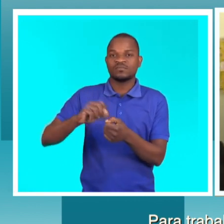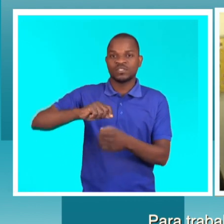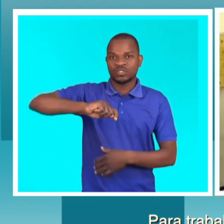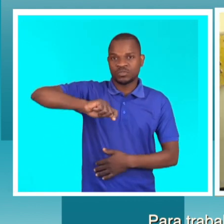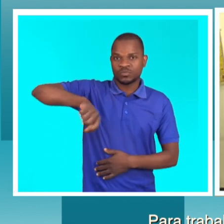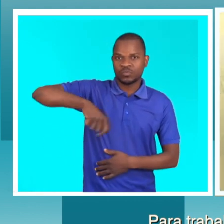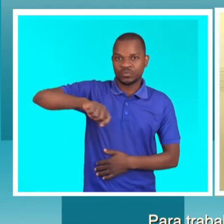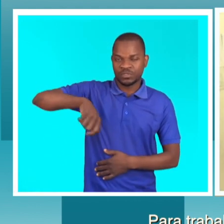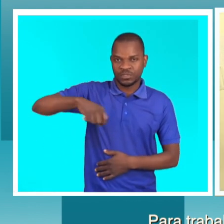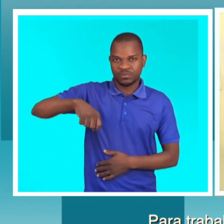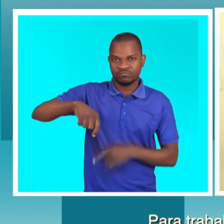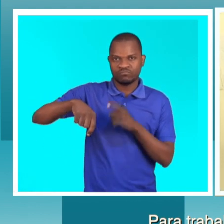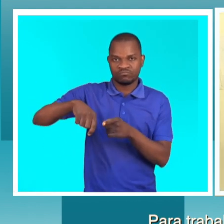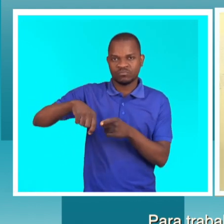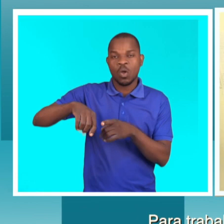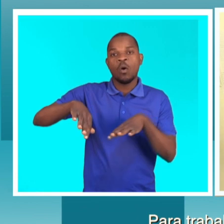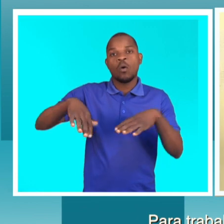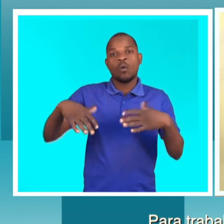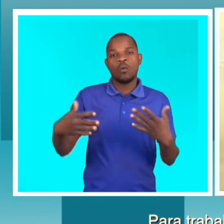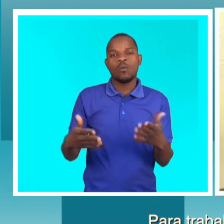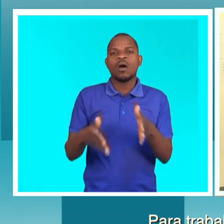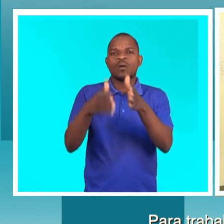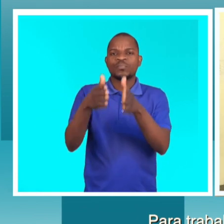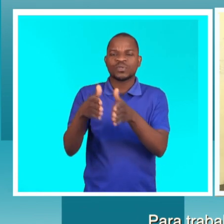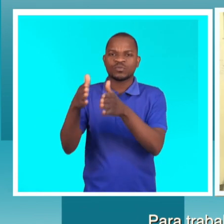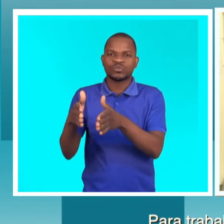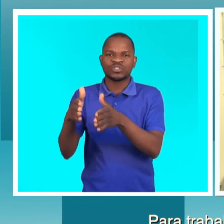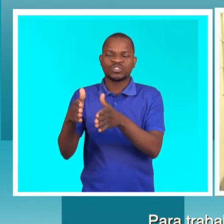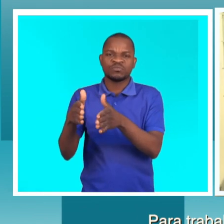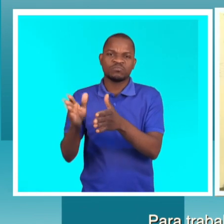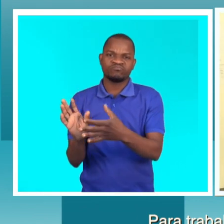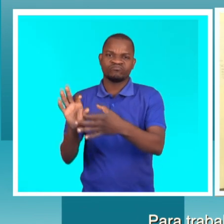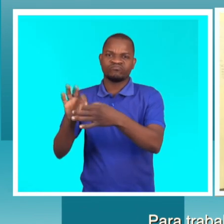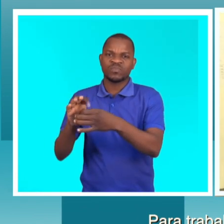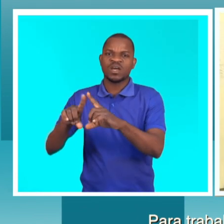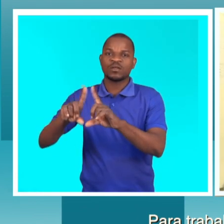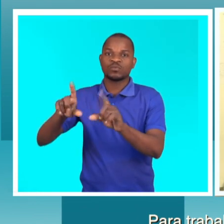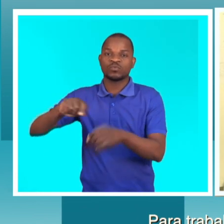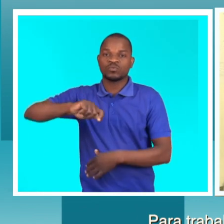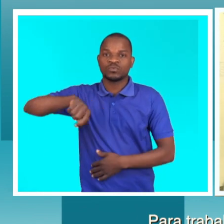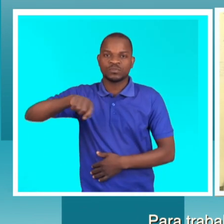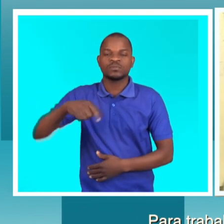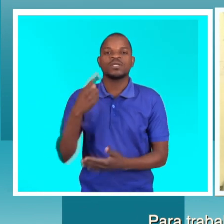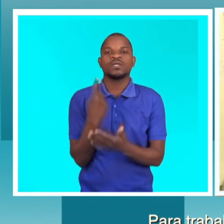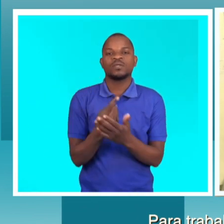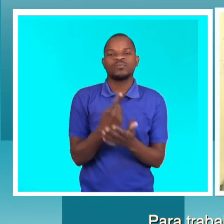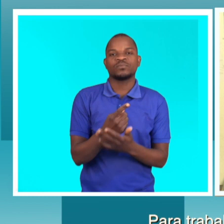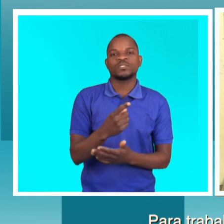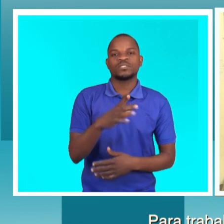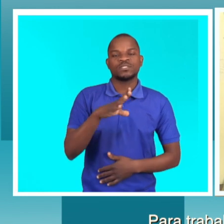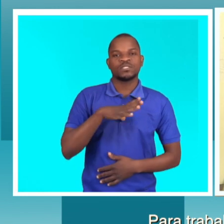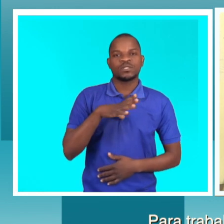vulgo cozinha, quem manipula alimentos deve ter o que? O cartão